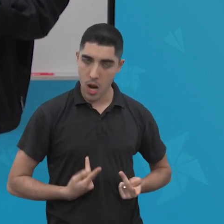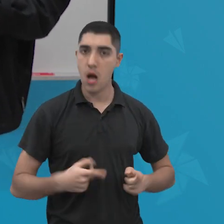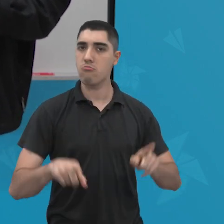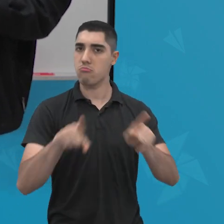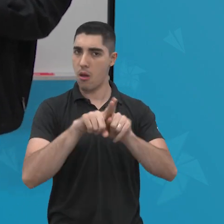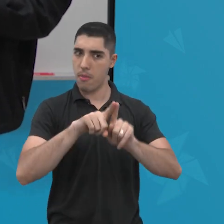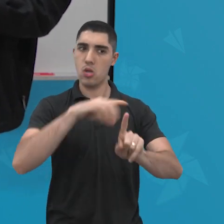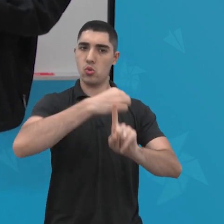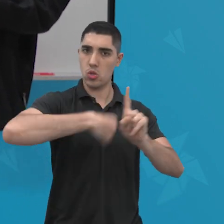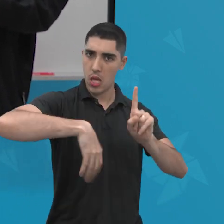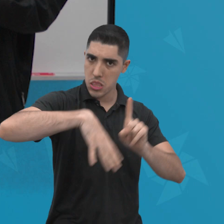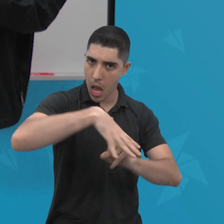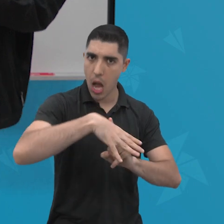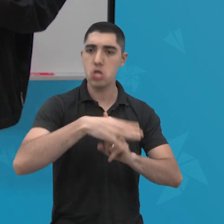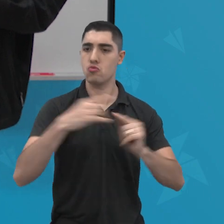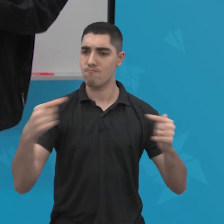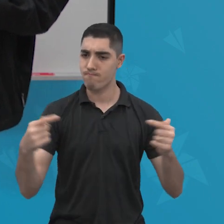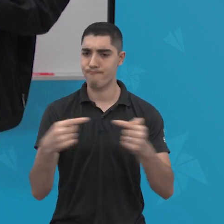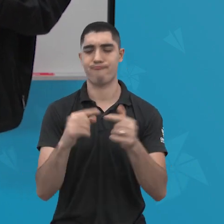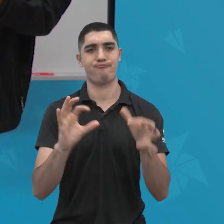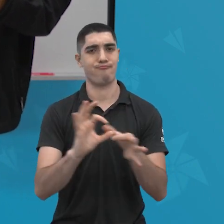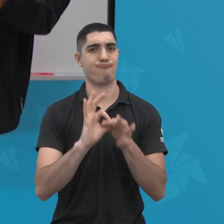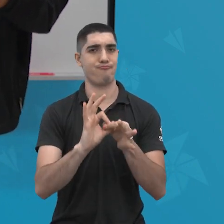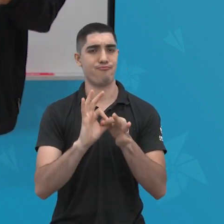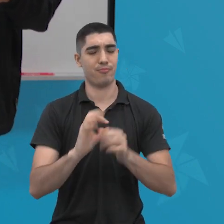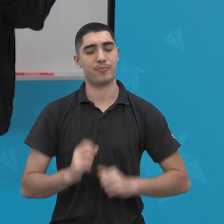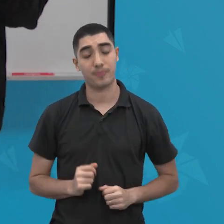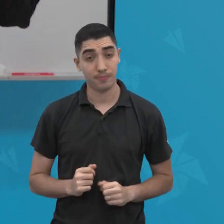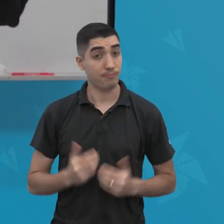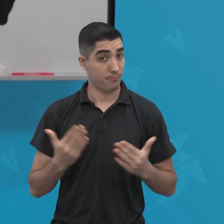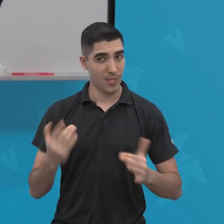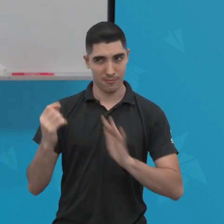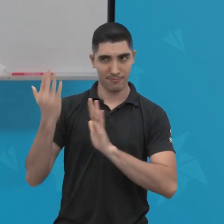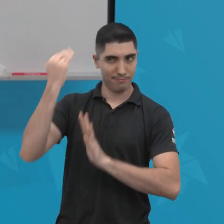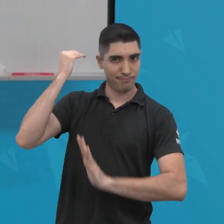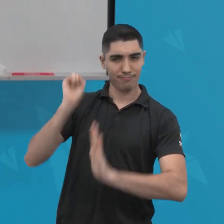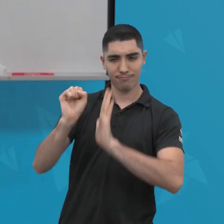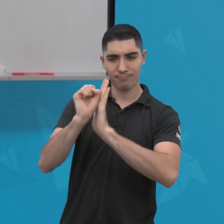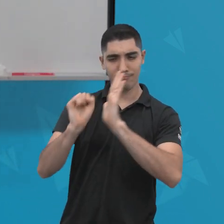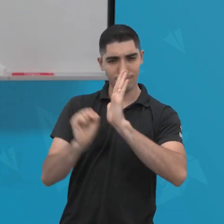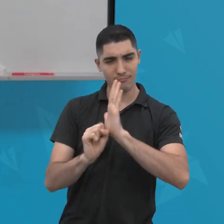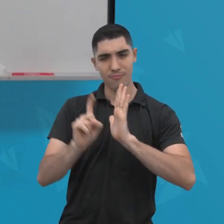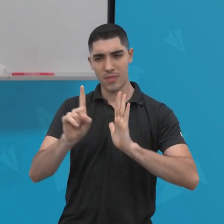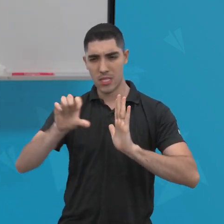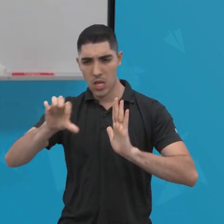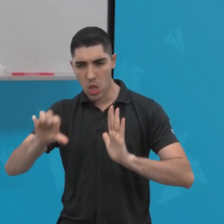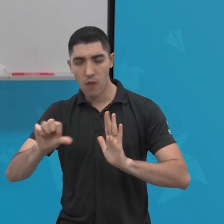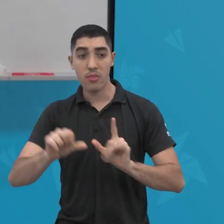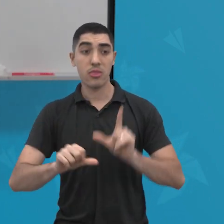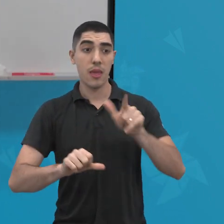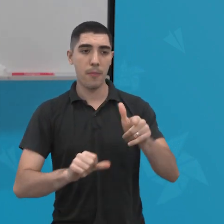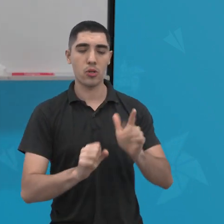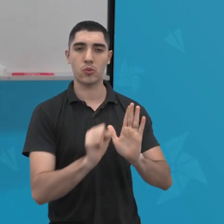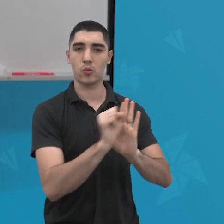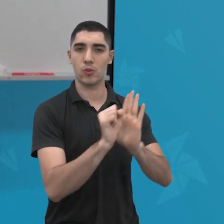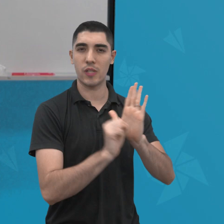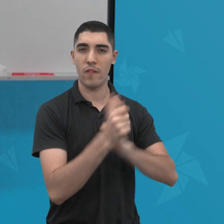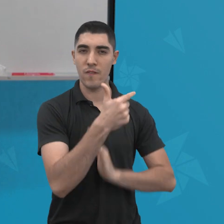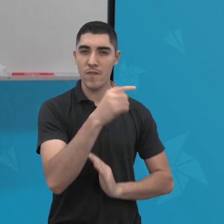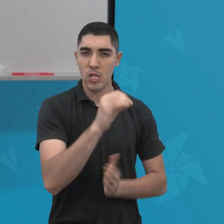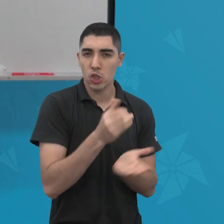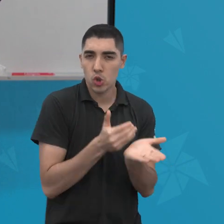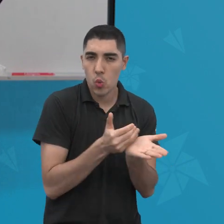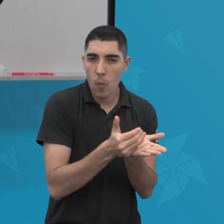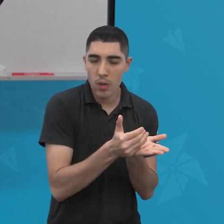fenômeno social. E a partir desse momento, durante todo o século XIX, início do século XX, um período